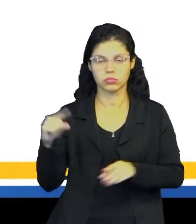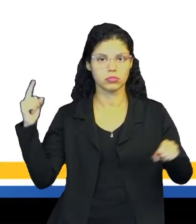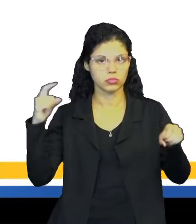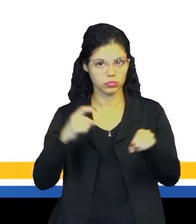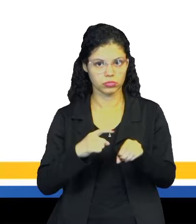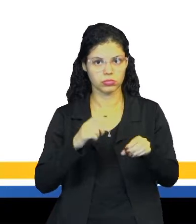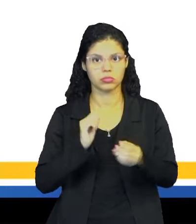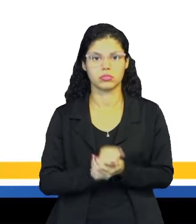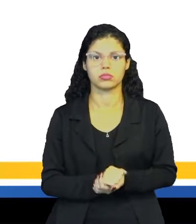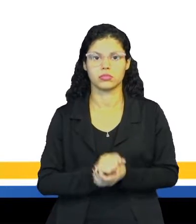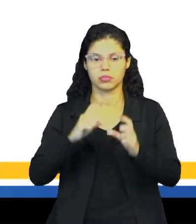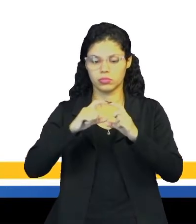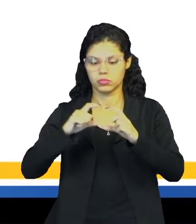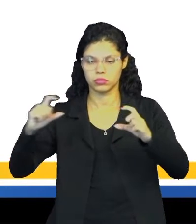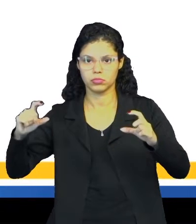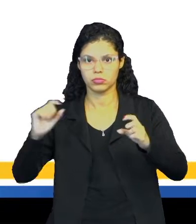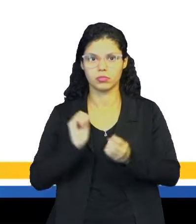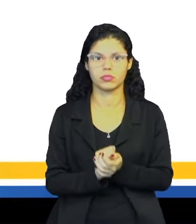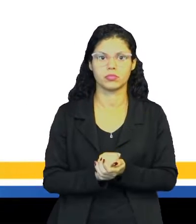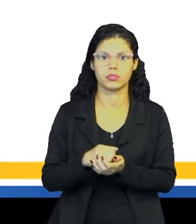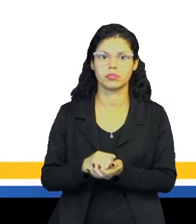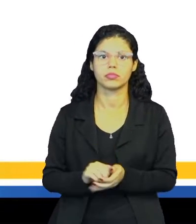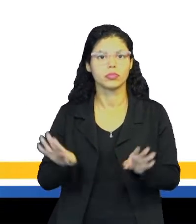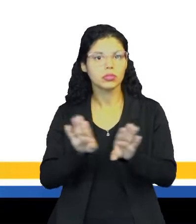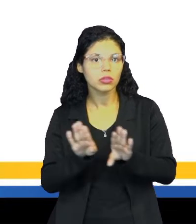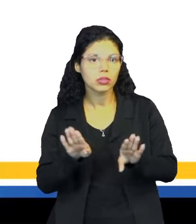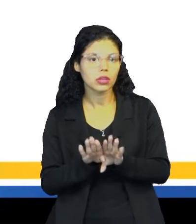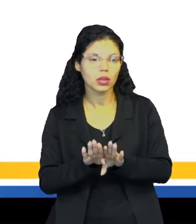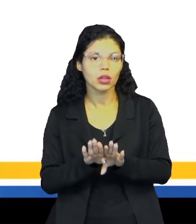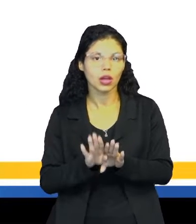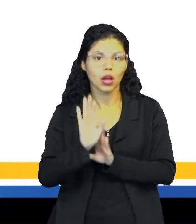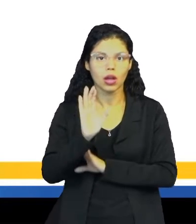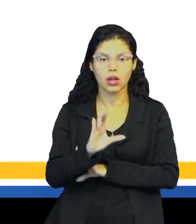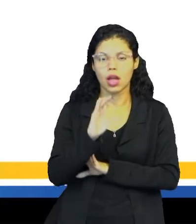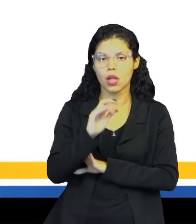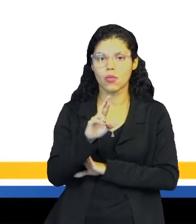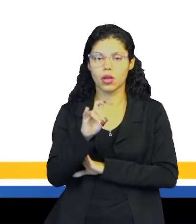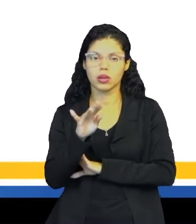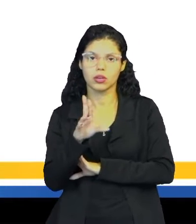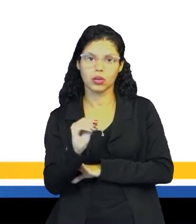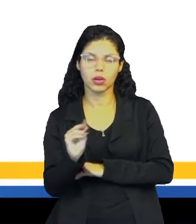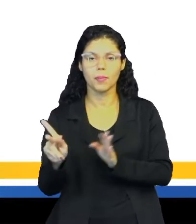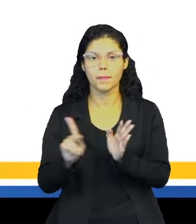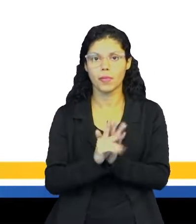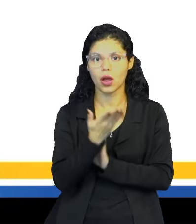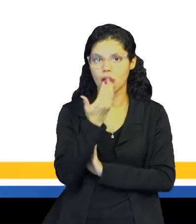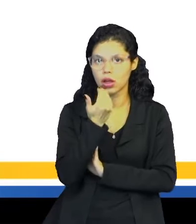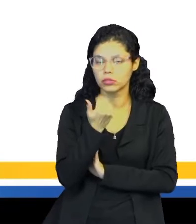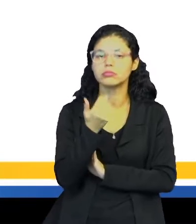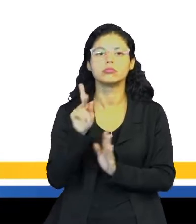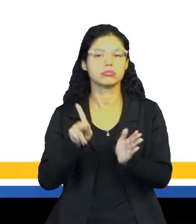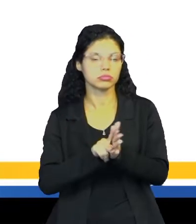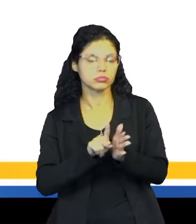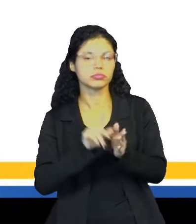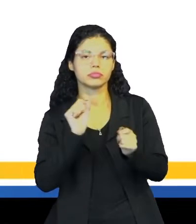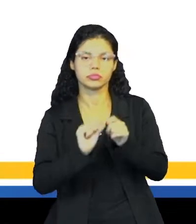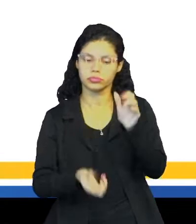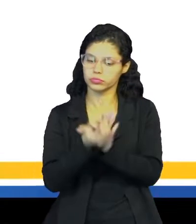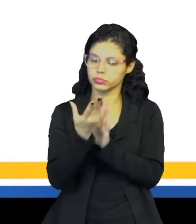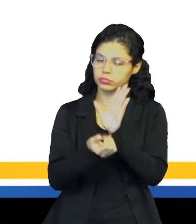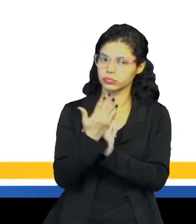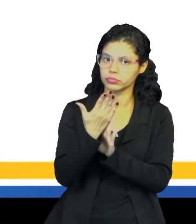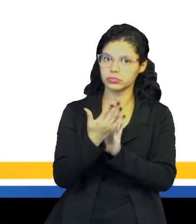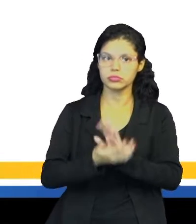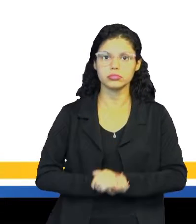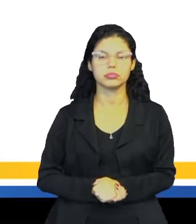indivíduo. São seres eucariontes, unicelulares ou multicelulares, são autótrofos fotossintetizantes, ou seja,